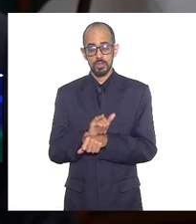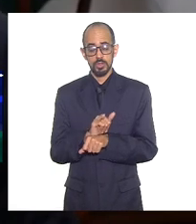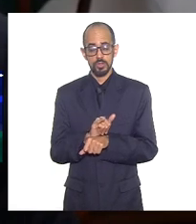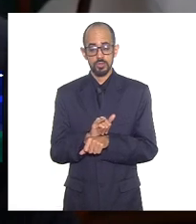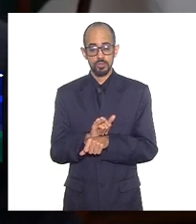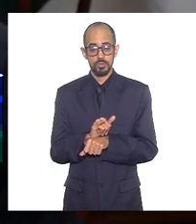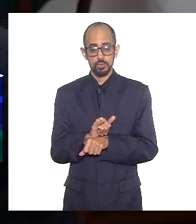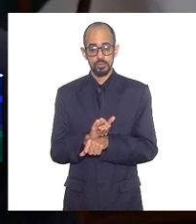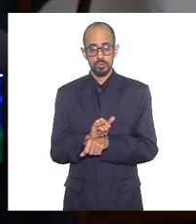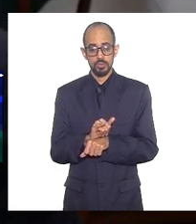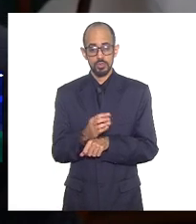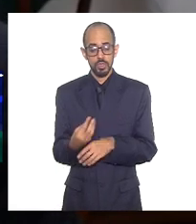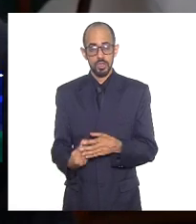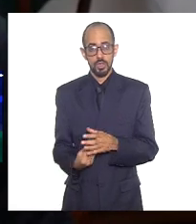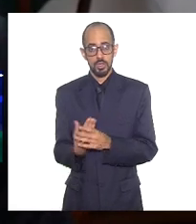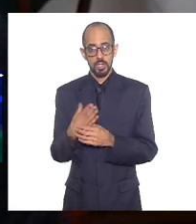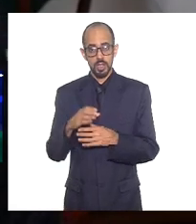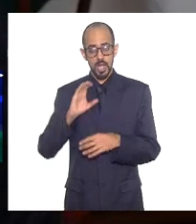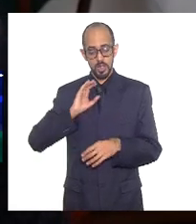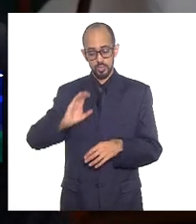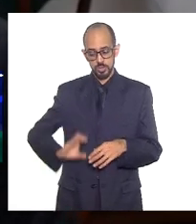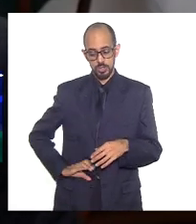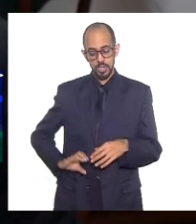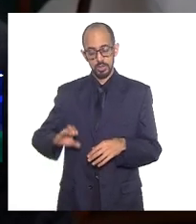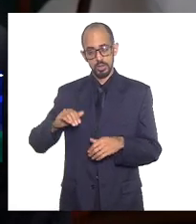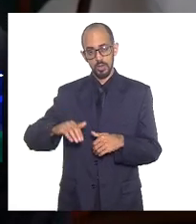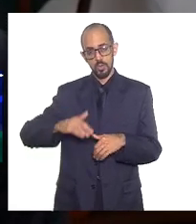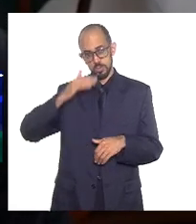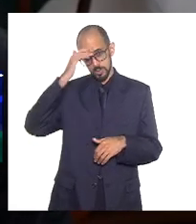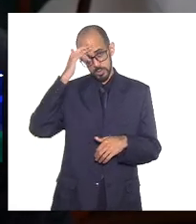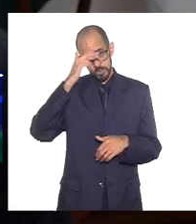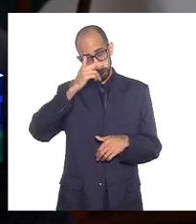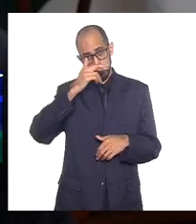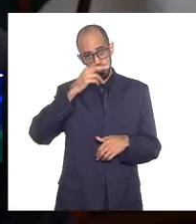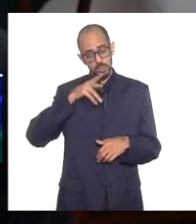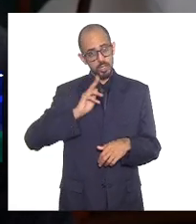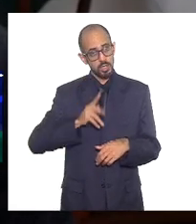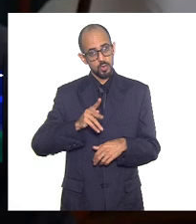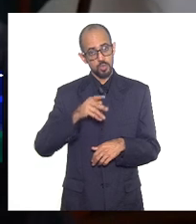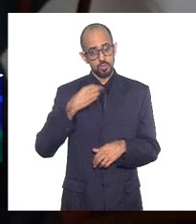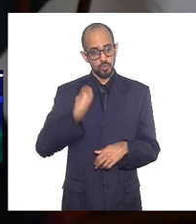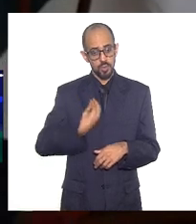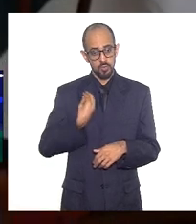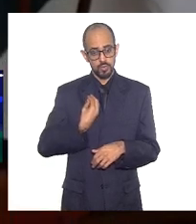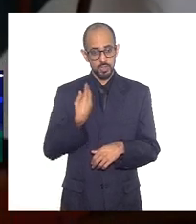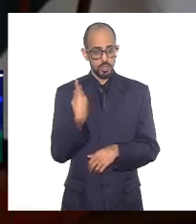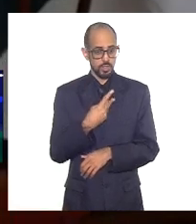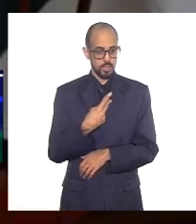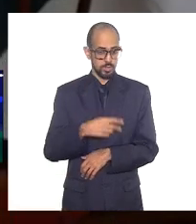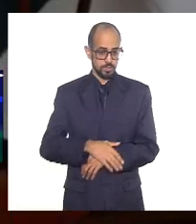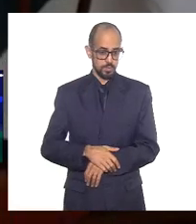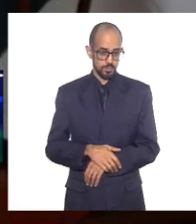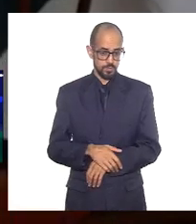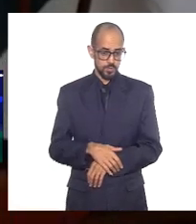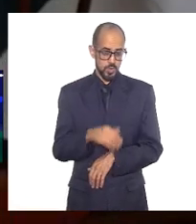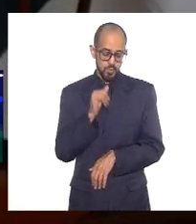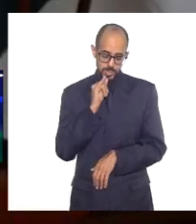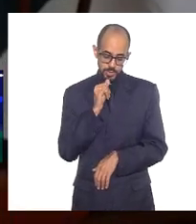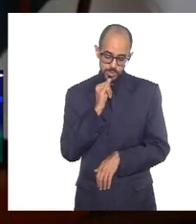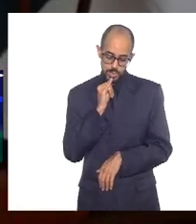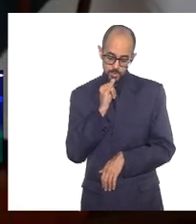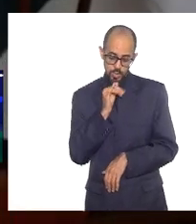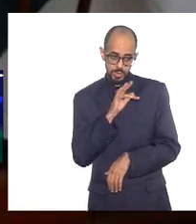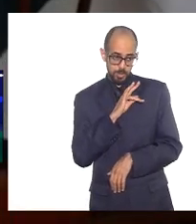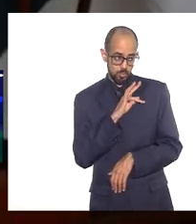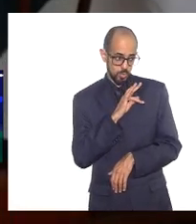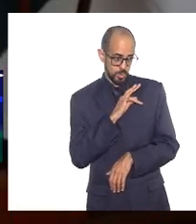moldar o cidadão com hierarquia para que ele siga a vida dele. Vou dar um exemplo. Essa polícia que vocês